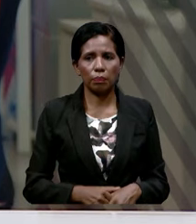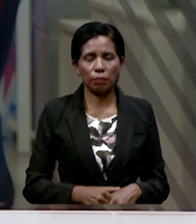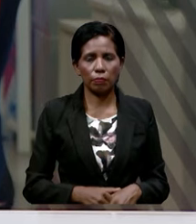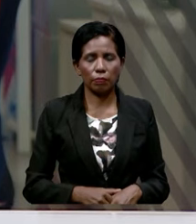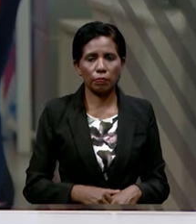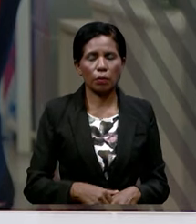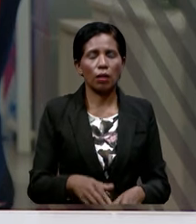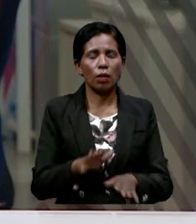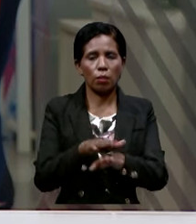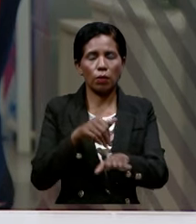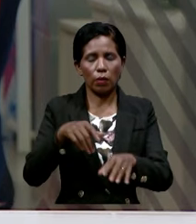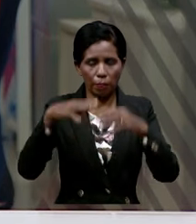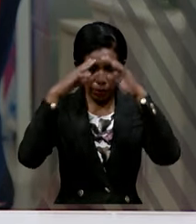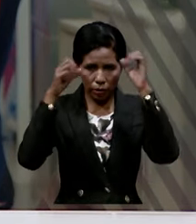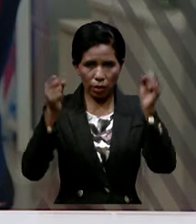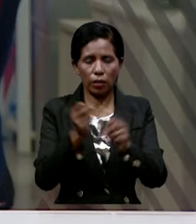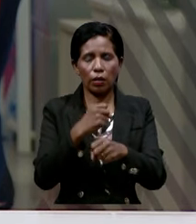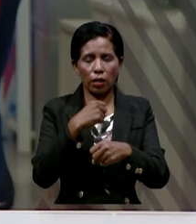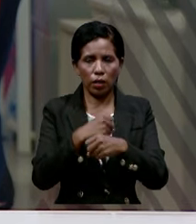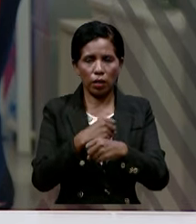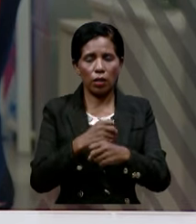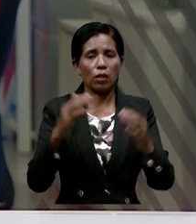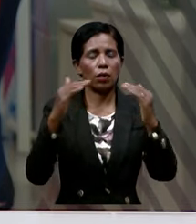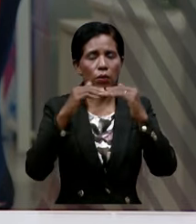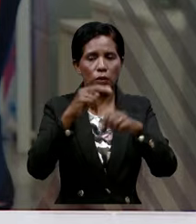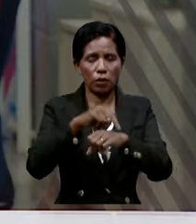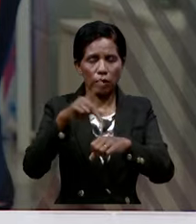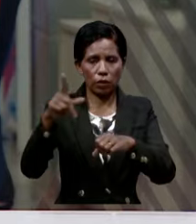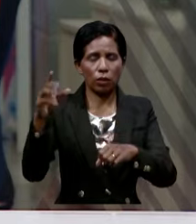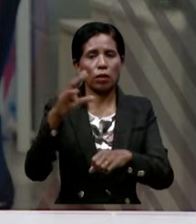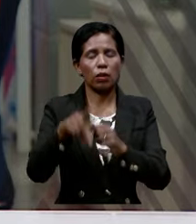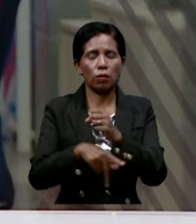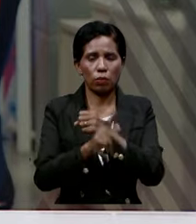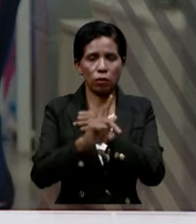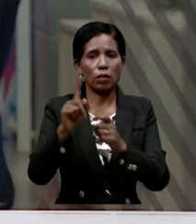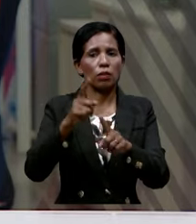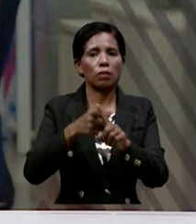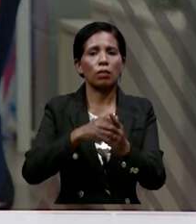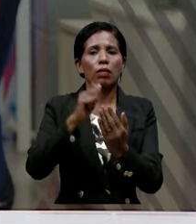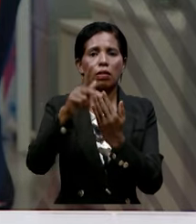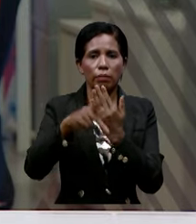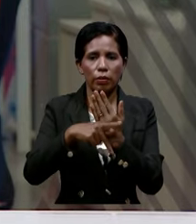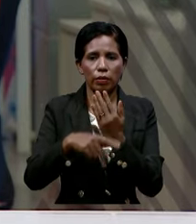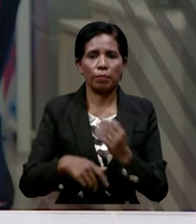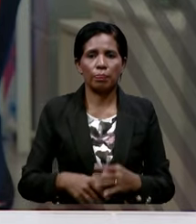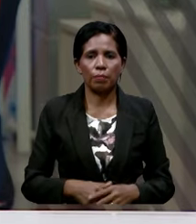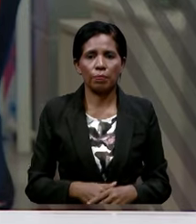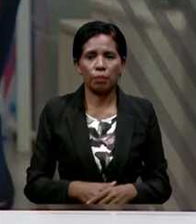Memória convida o Presidente da República a atual abertura do Congresso Nacional Contunien e a Fulan Abril.